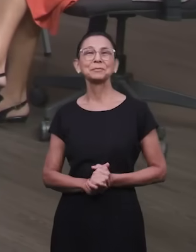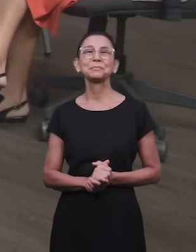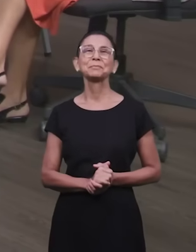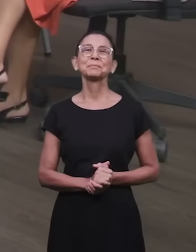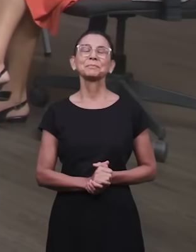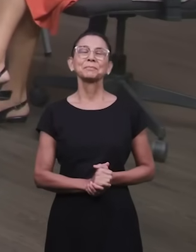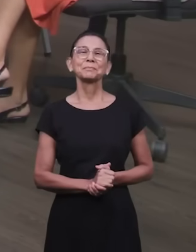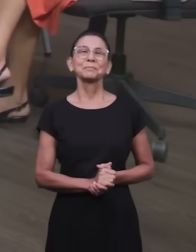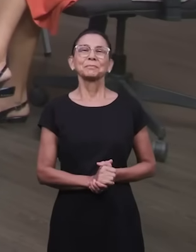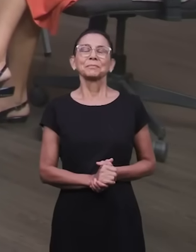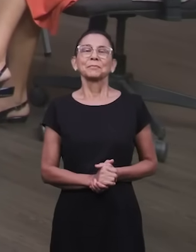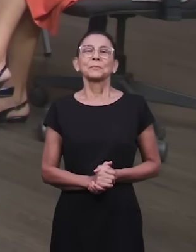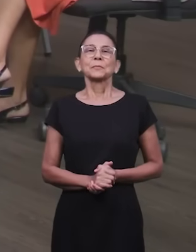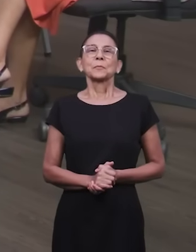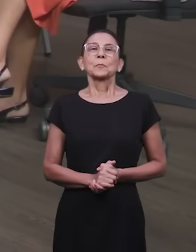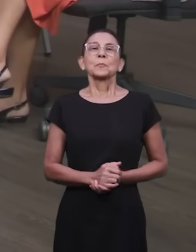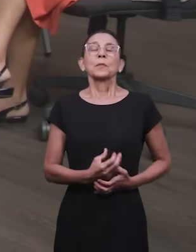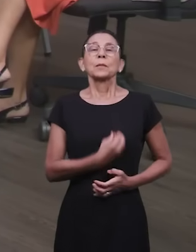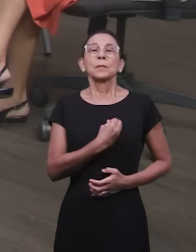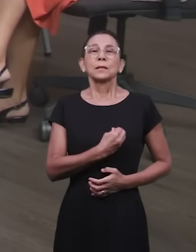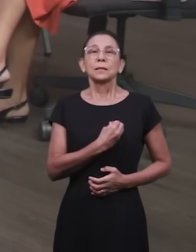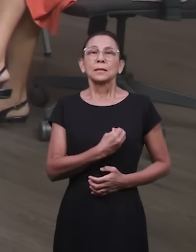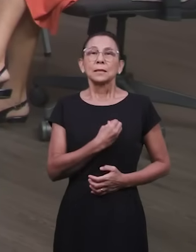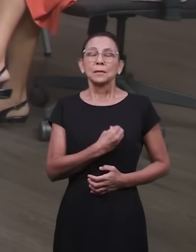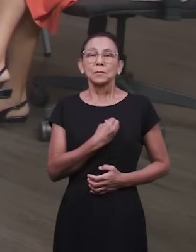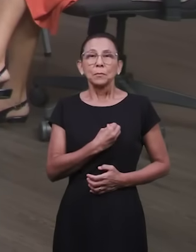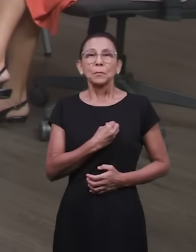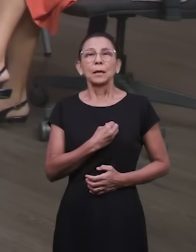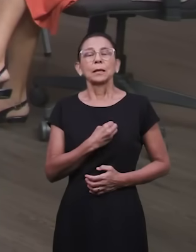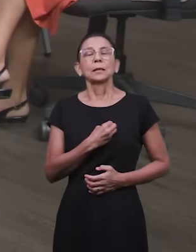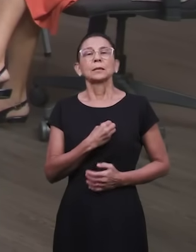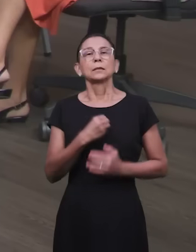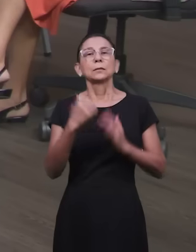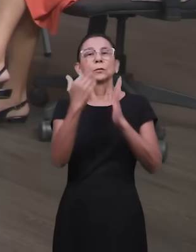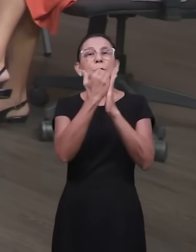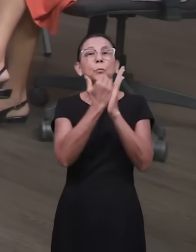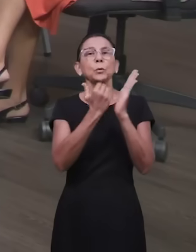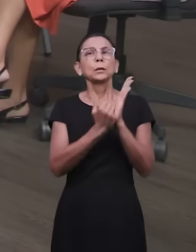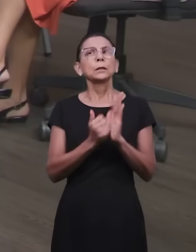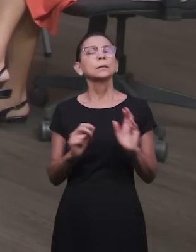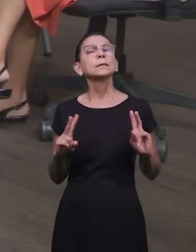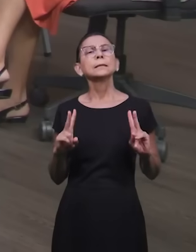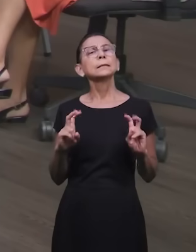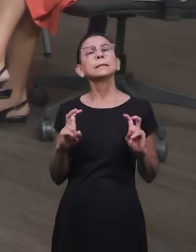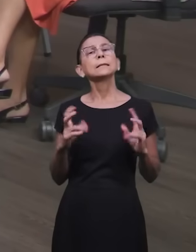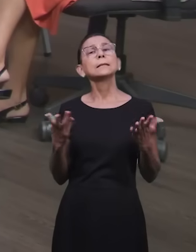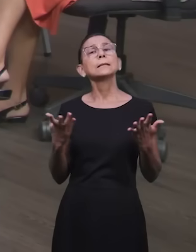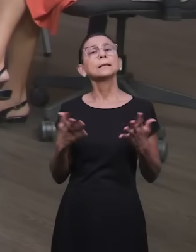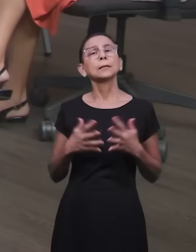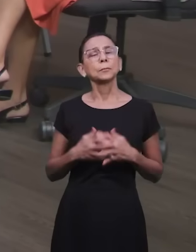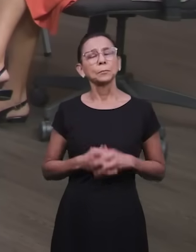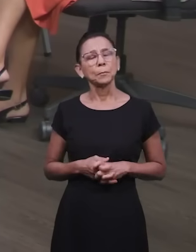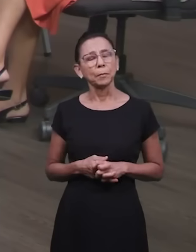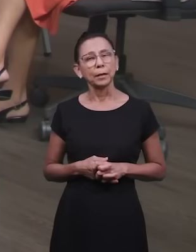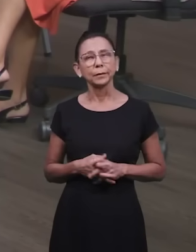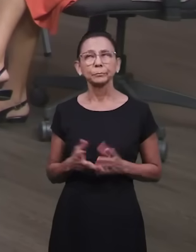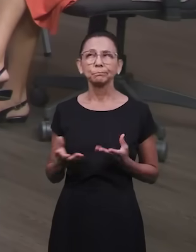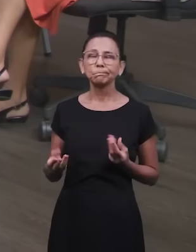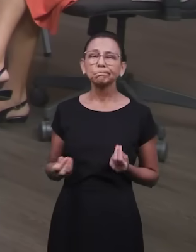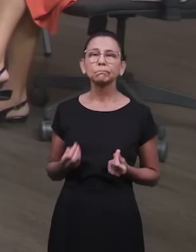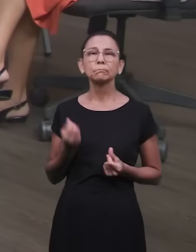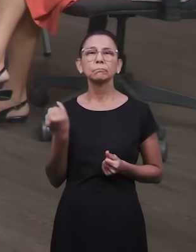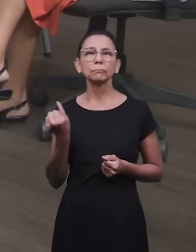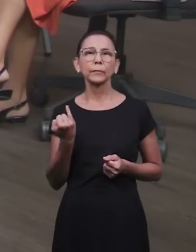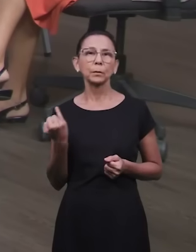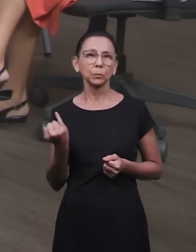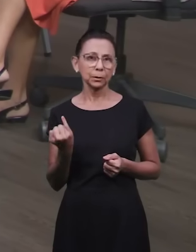dessa edição do programa e falando sobre o tema do programa de hoje. O tema do programa de hoje é um tema que ele